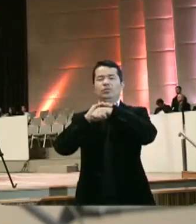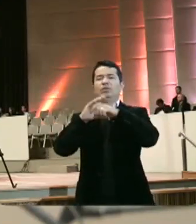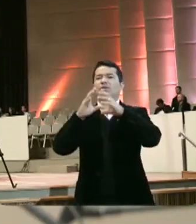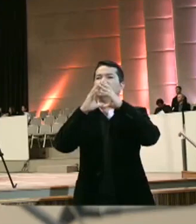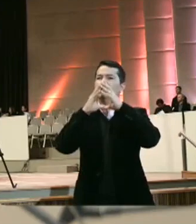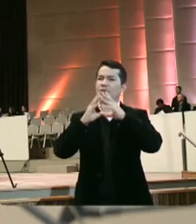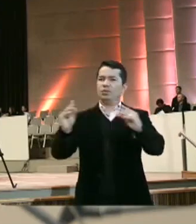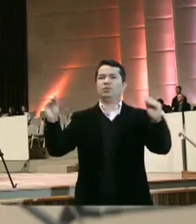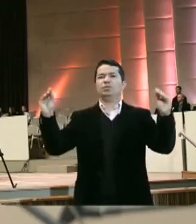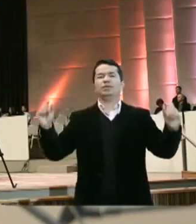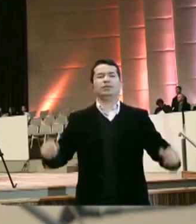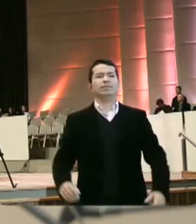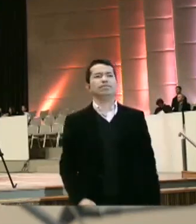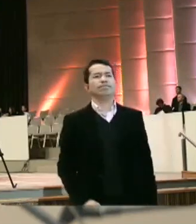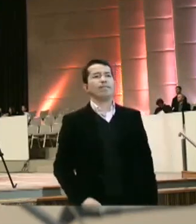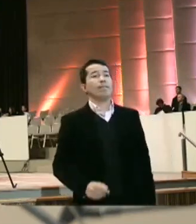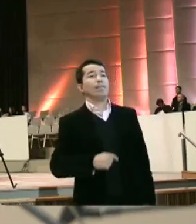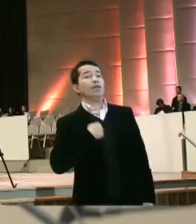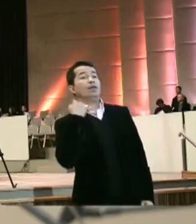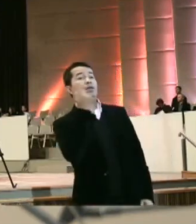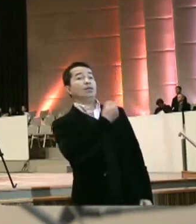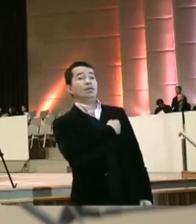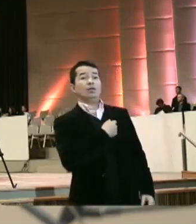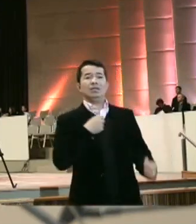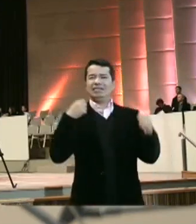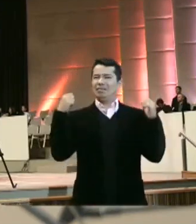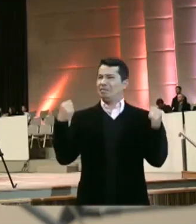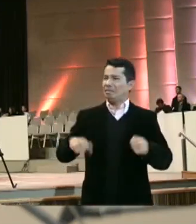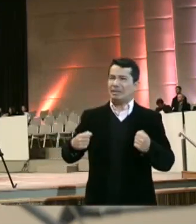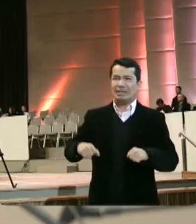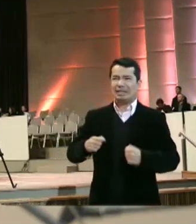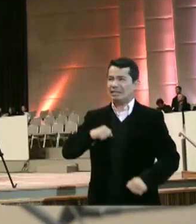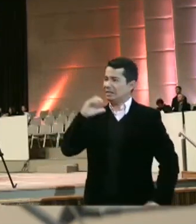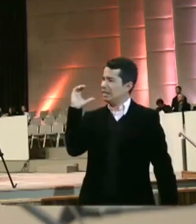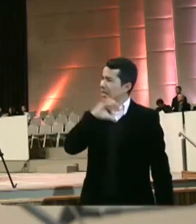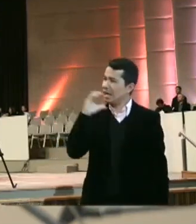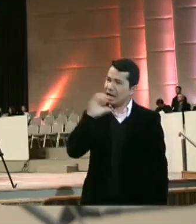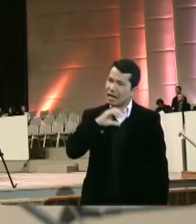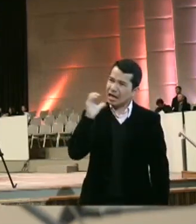algo urgentemente, antes que seja tarde demais.